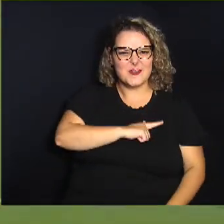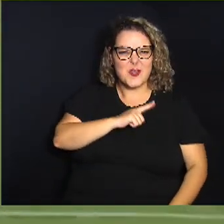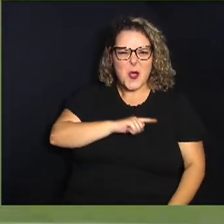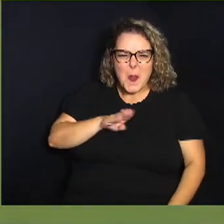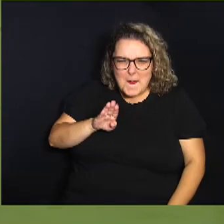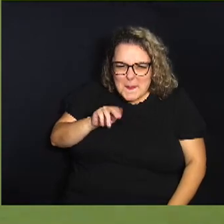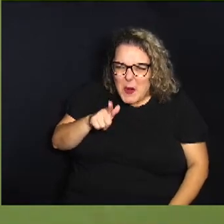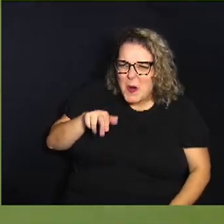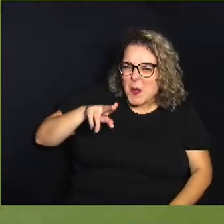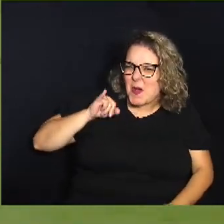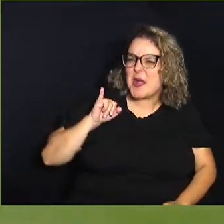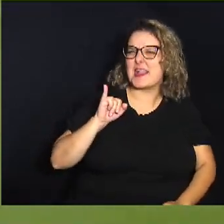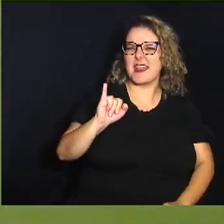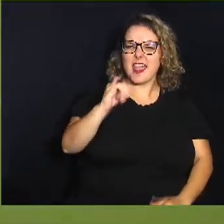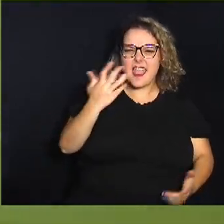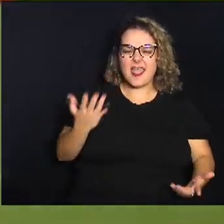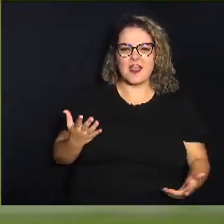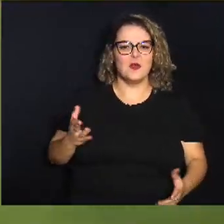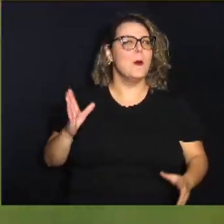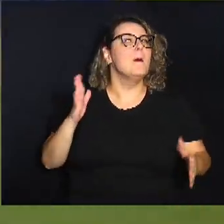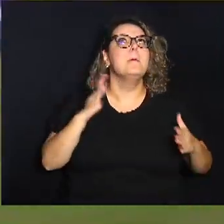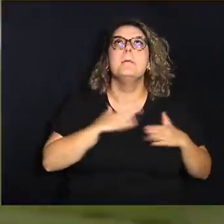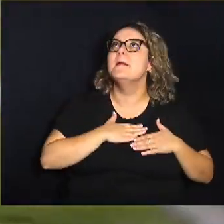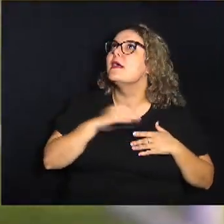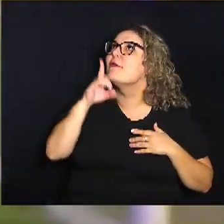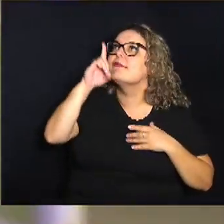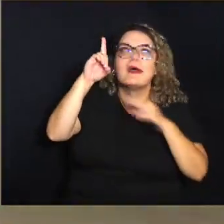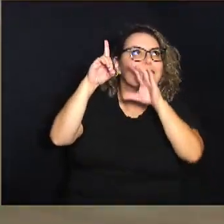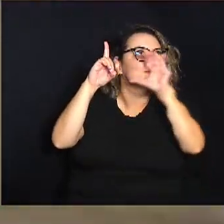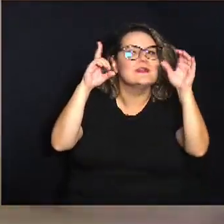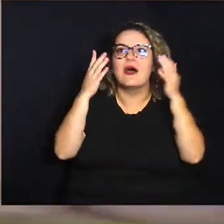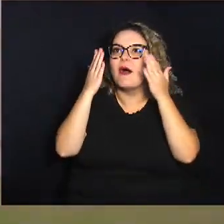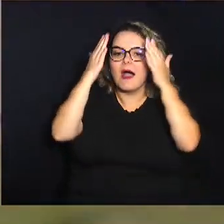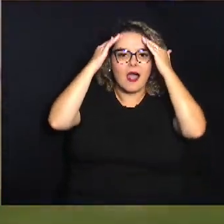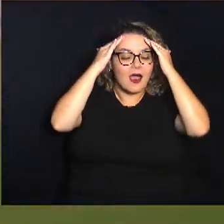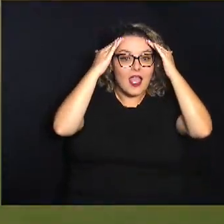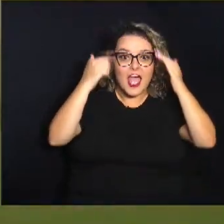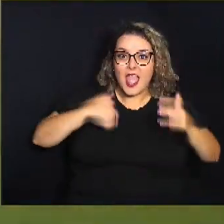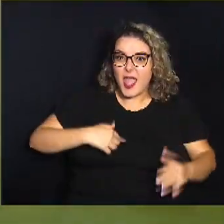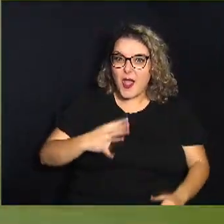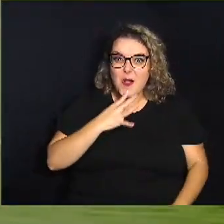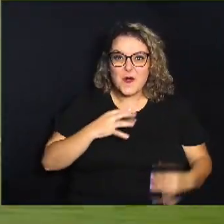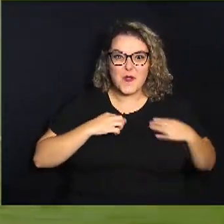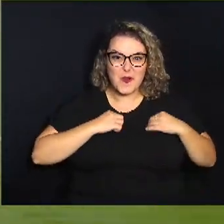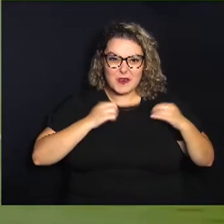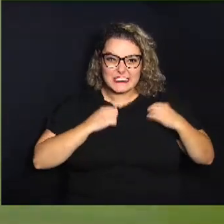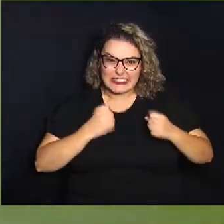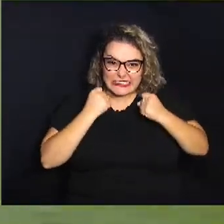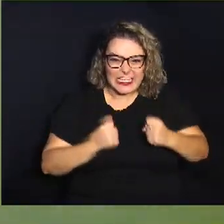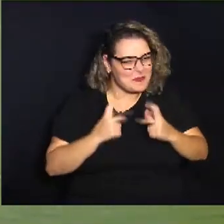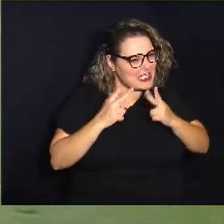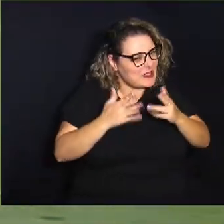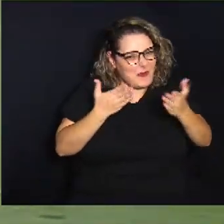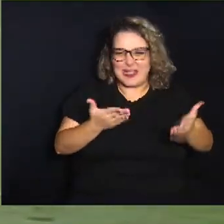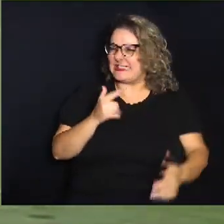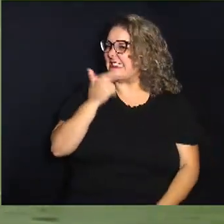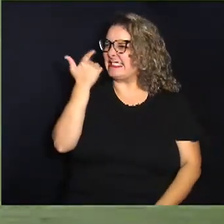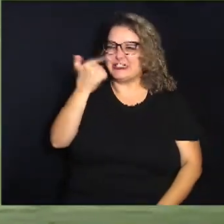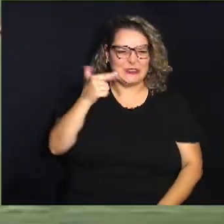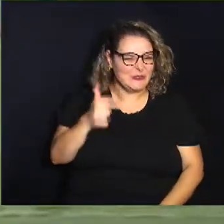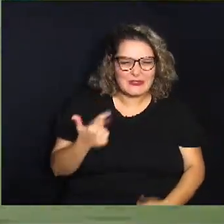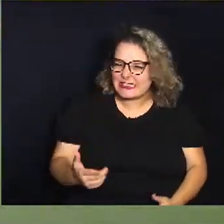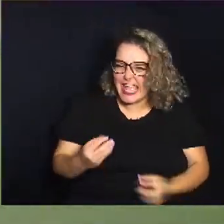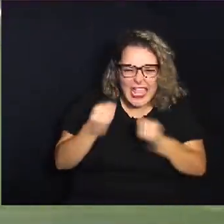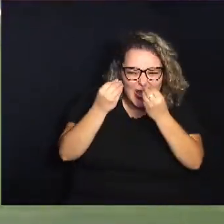meu Deus do céu eu conheço camisa pesada mas igual a essa para nascer